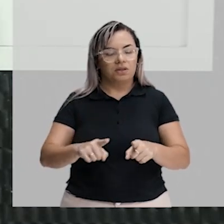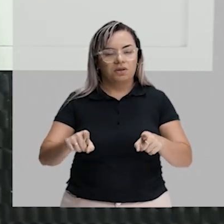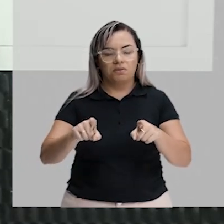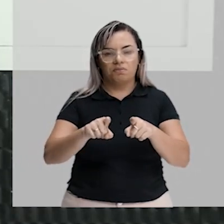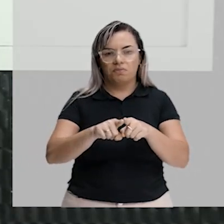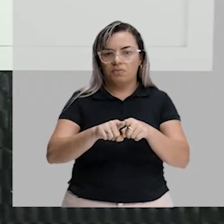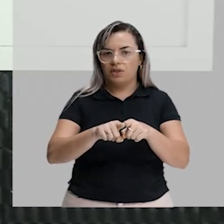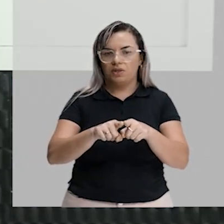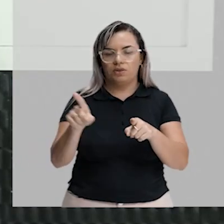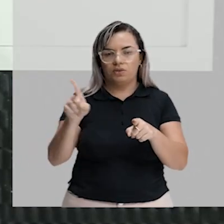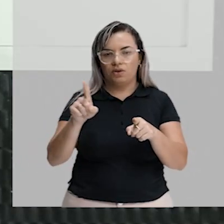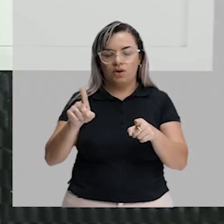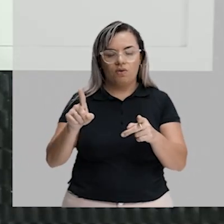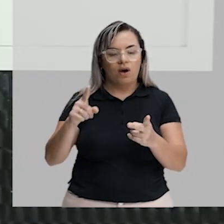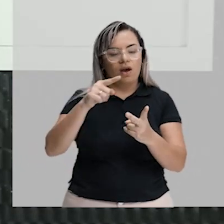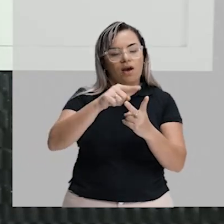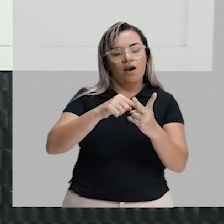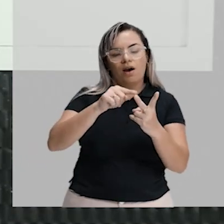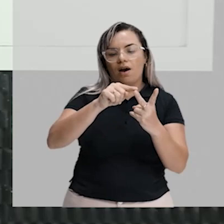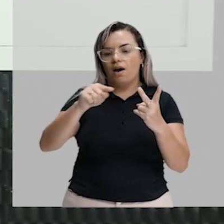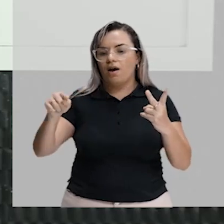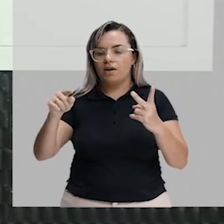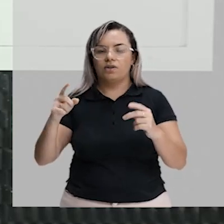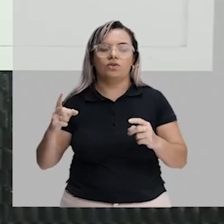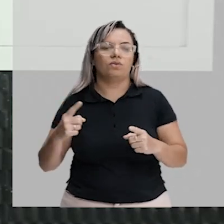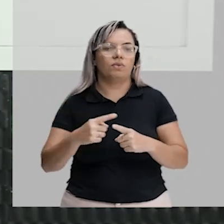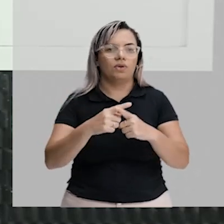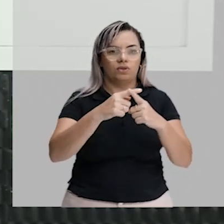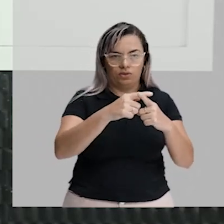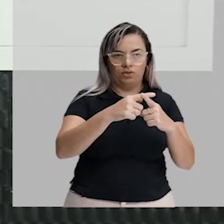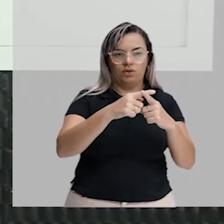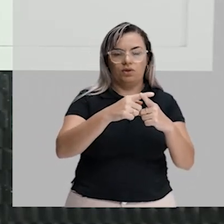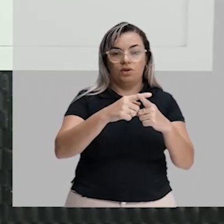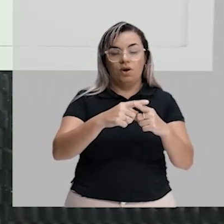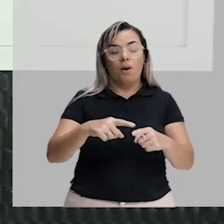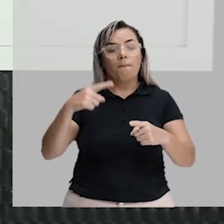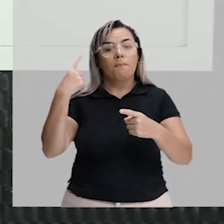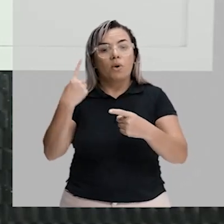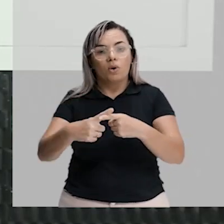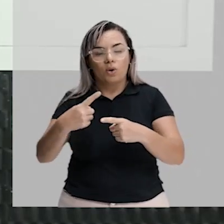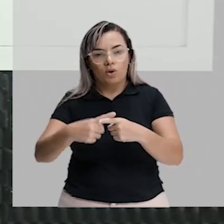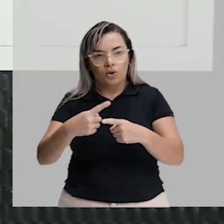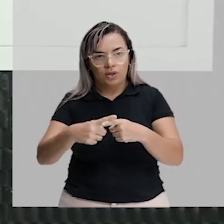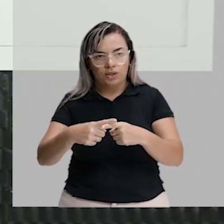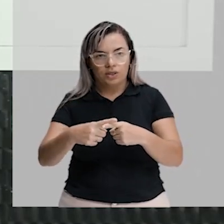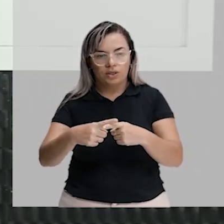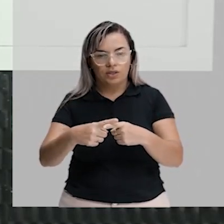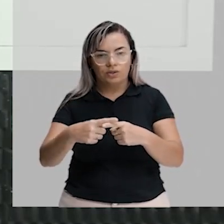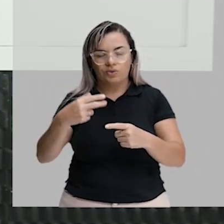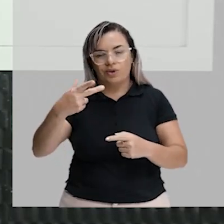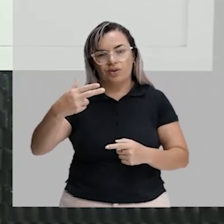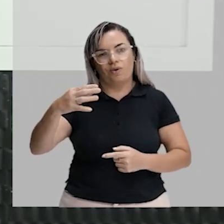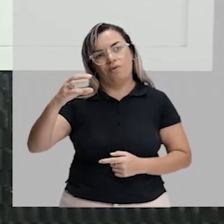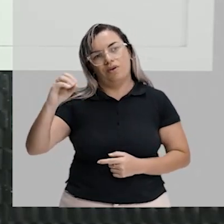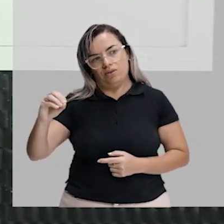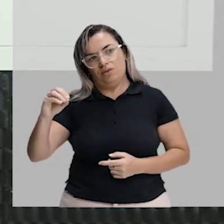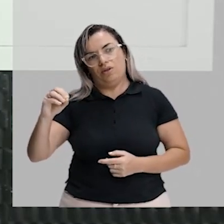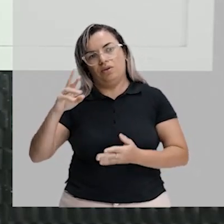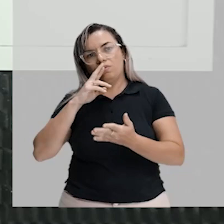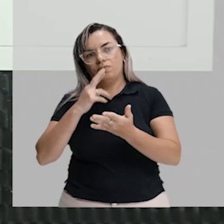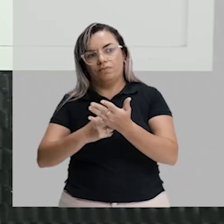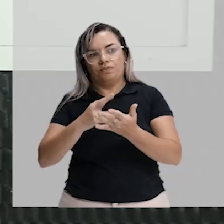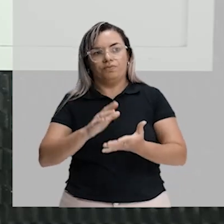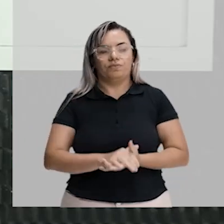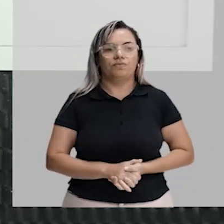deu 0 e deu, sim, menos 23. Certinho? Ok, turma? Vamos responder agora o